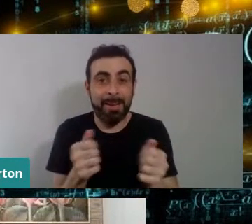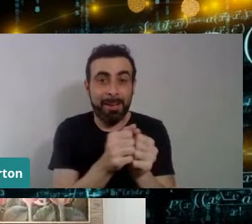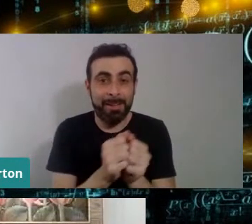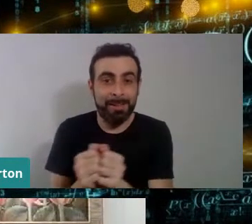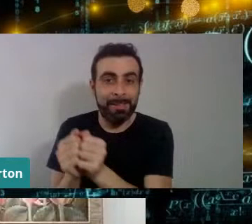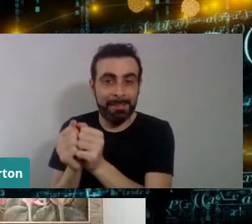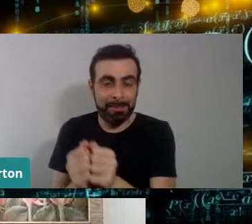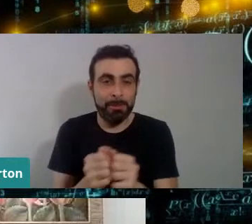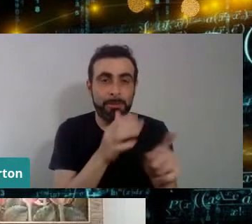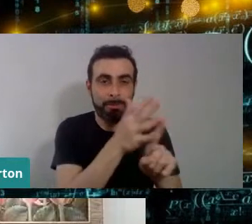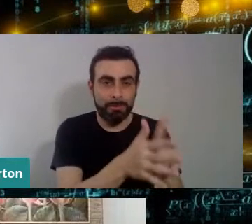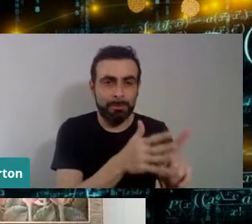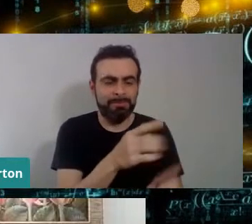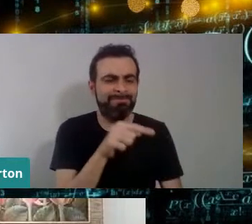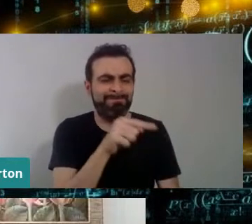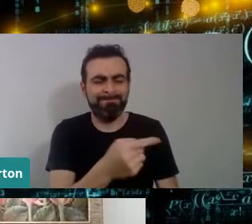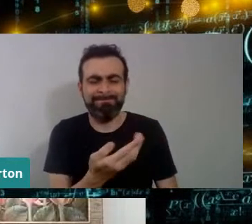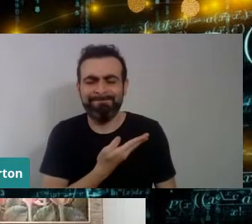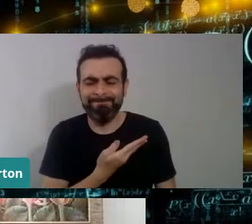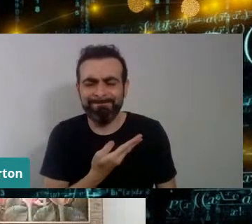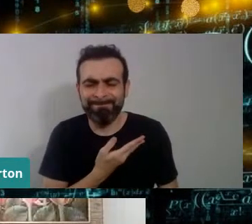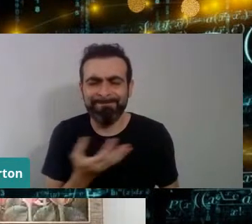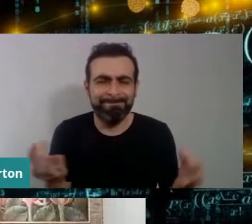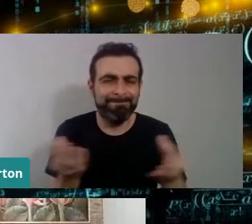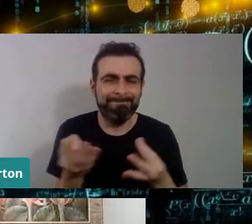hoje, um grande amigo nosso,